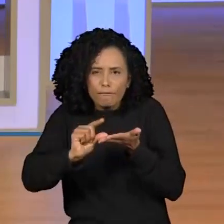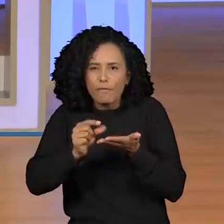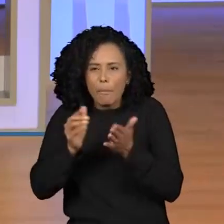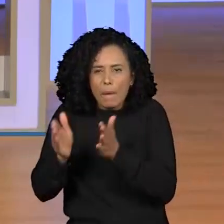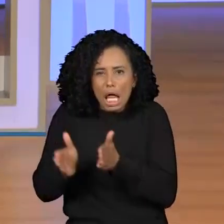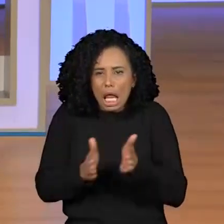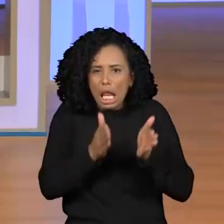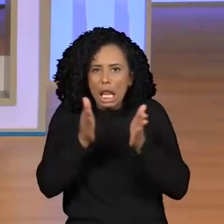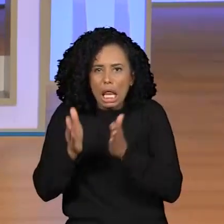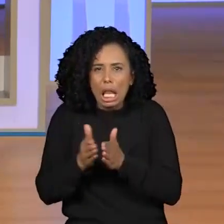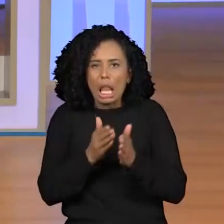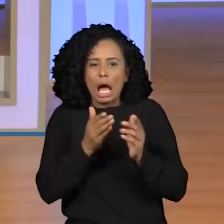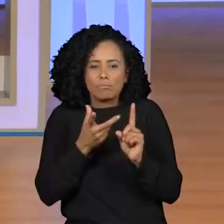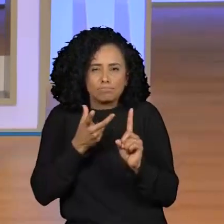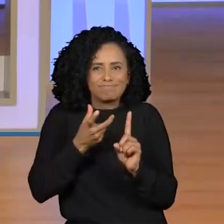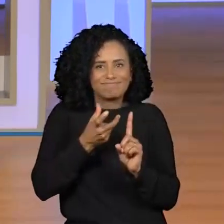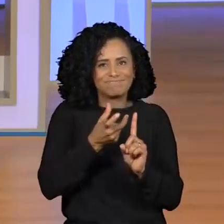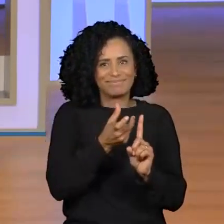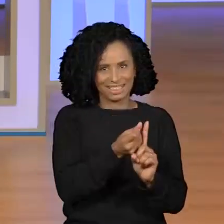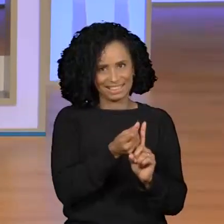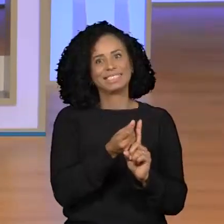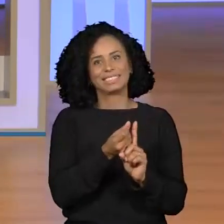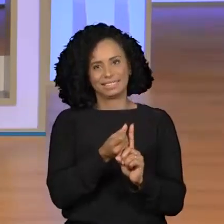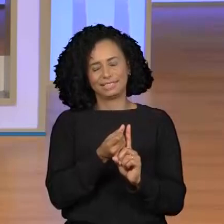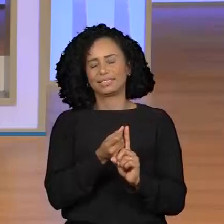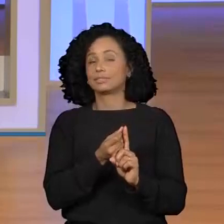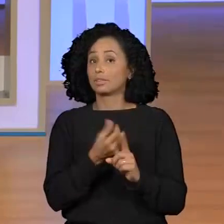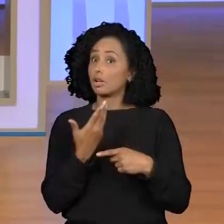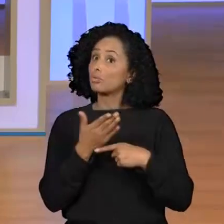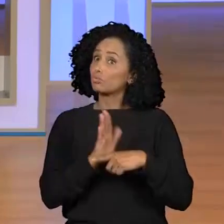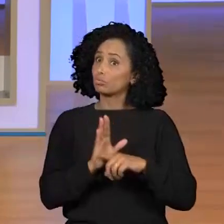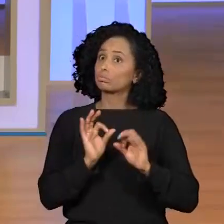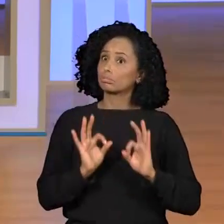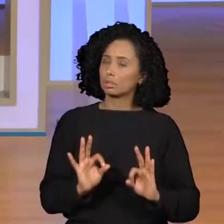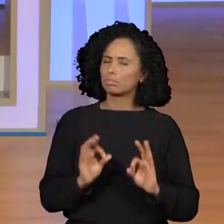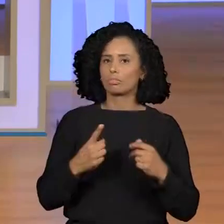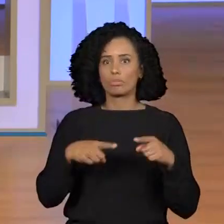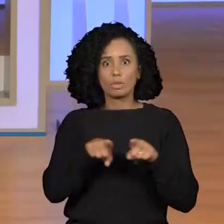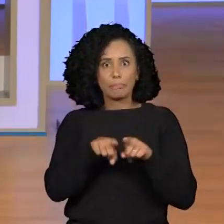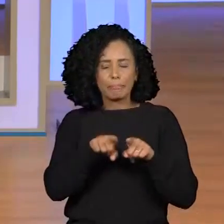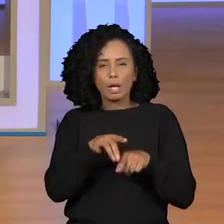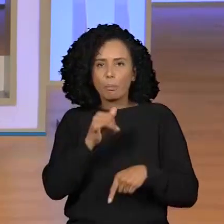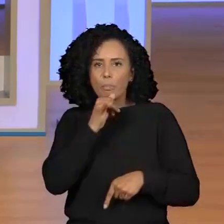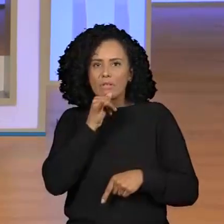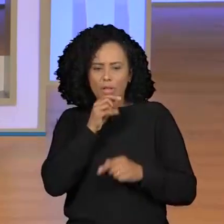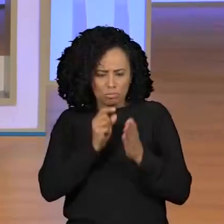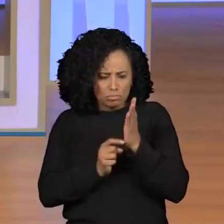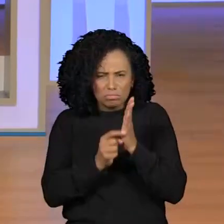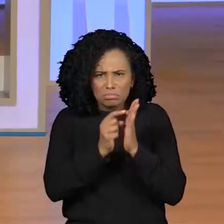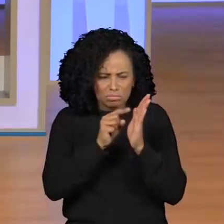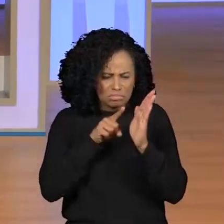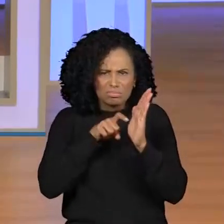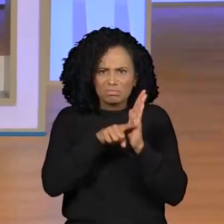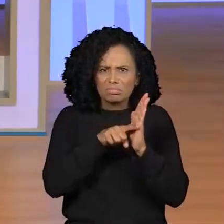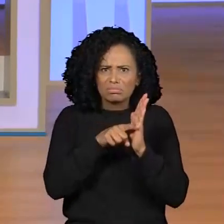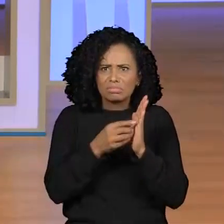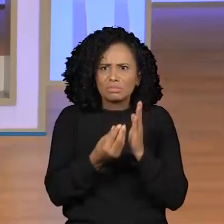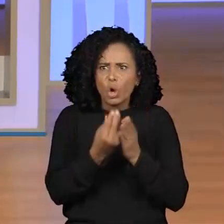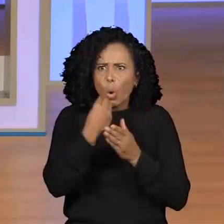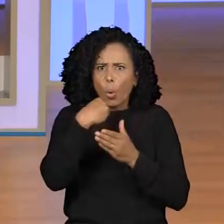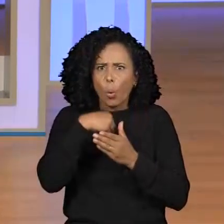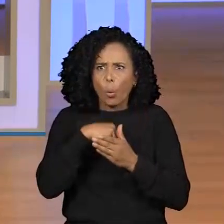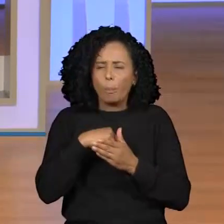aí também já viram bastante aí a respeito das vacinas. Outros ainda, por exemplo, a gente come, né? Então tem muitos aí que a